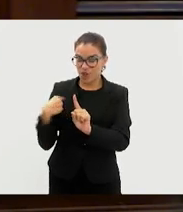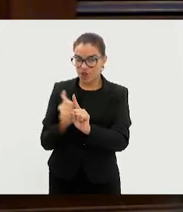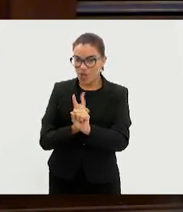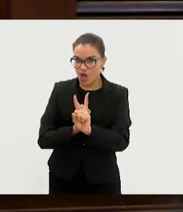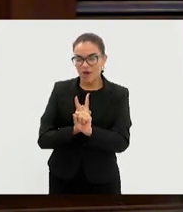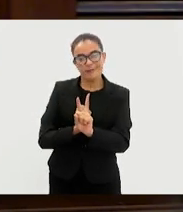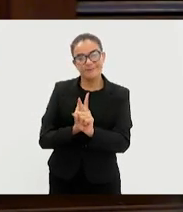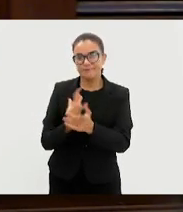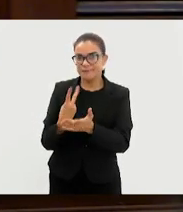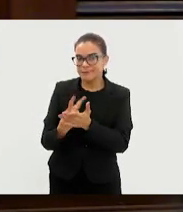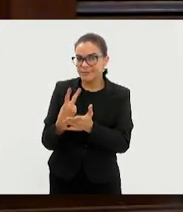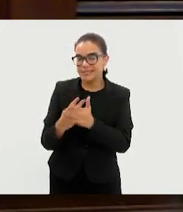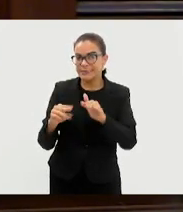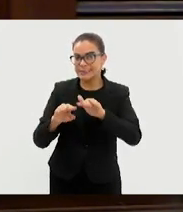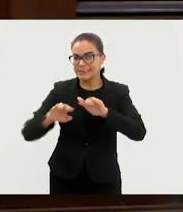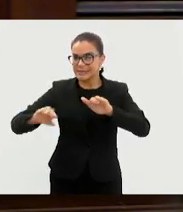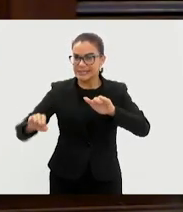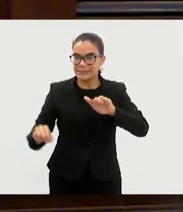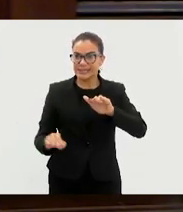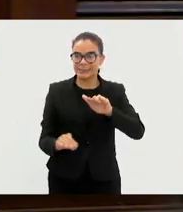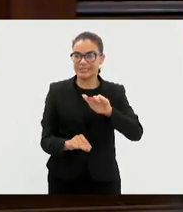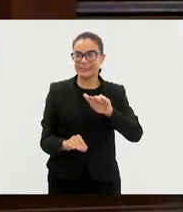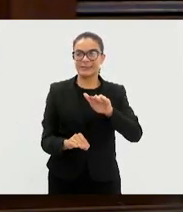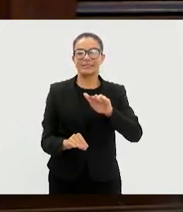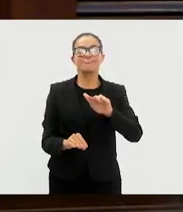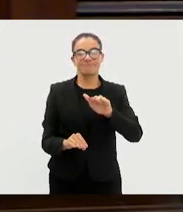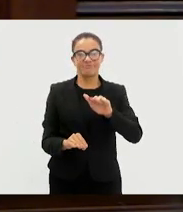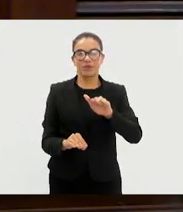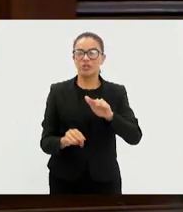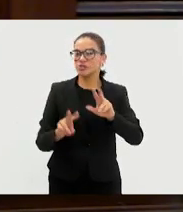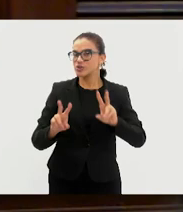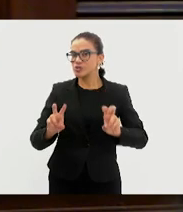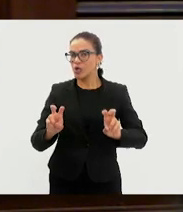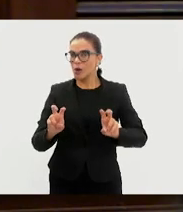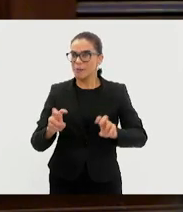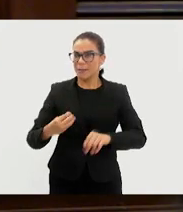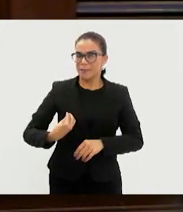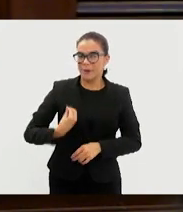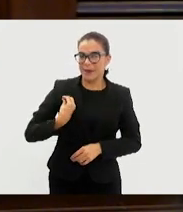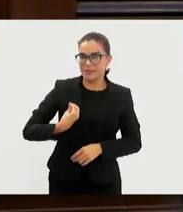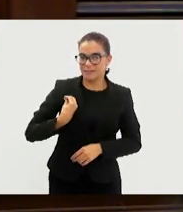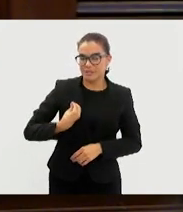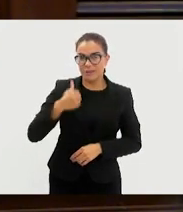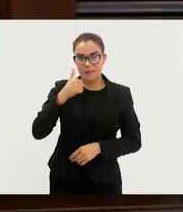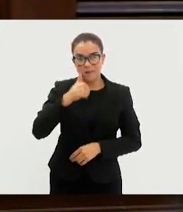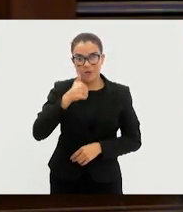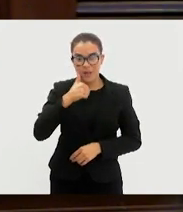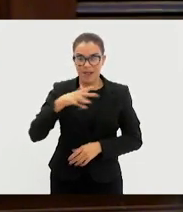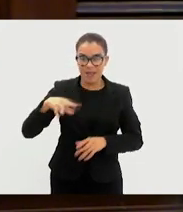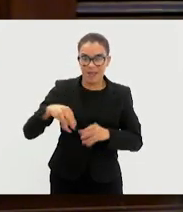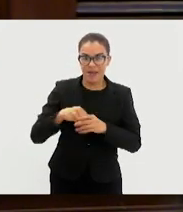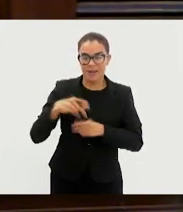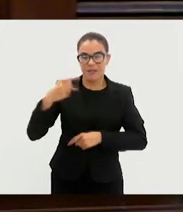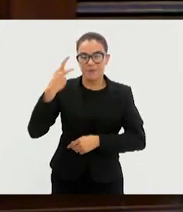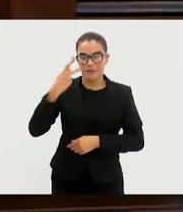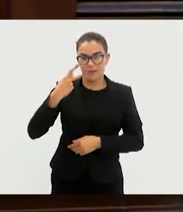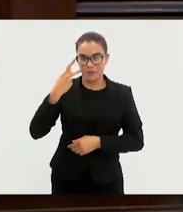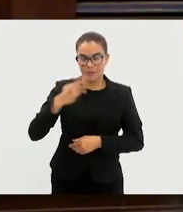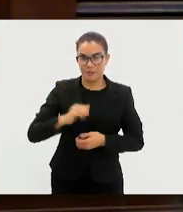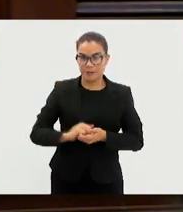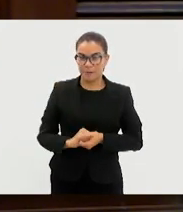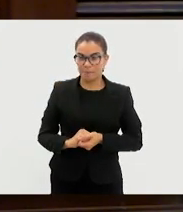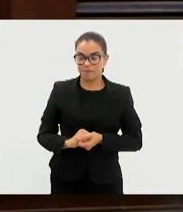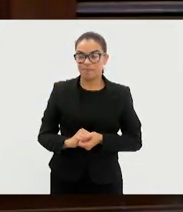muito aquém do ideal no que diz respeito à participação da mulher na política. Segundo